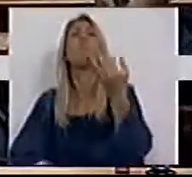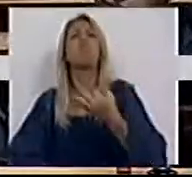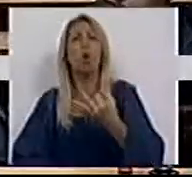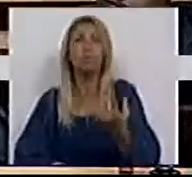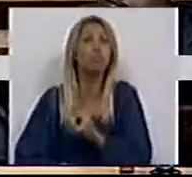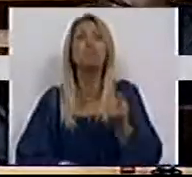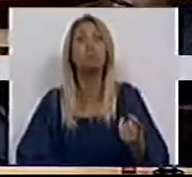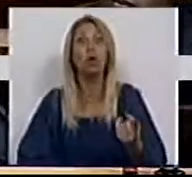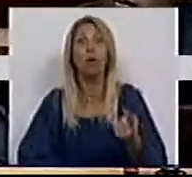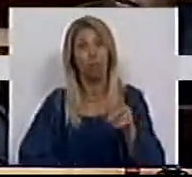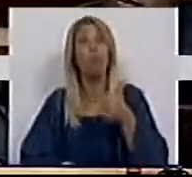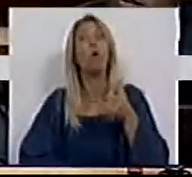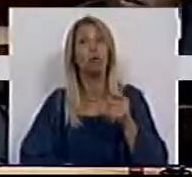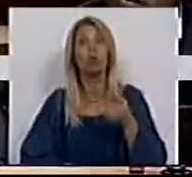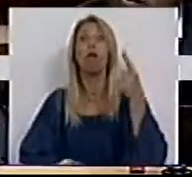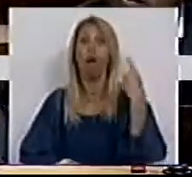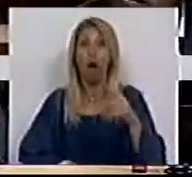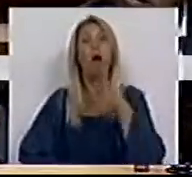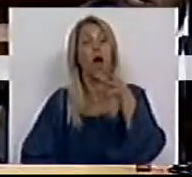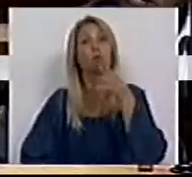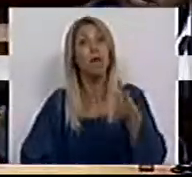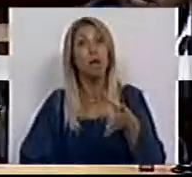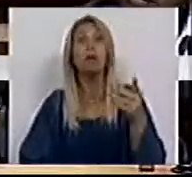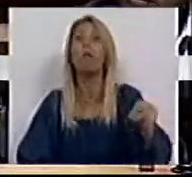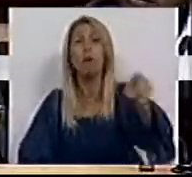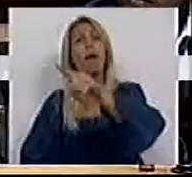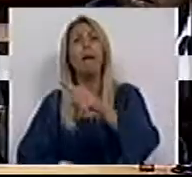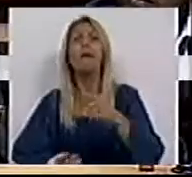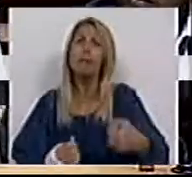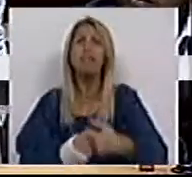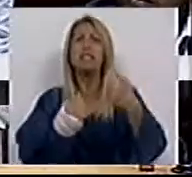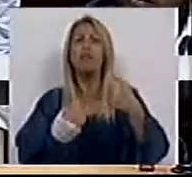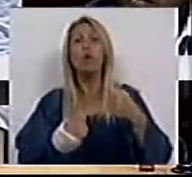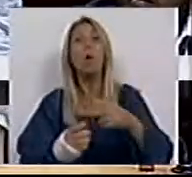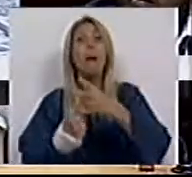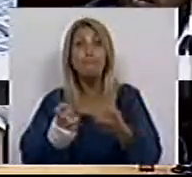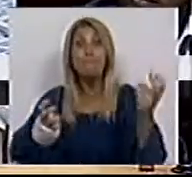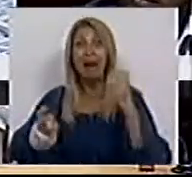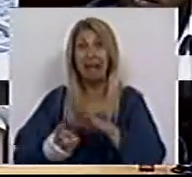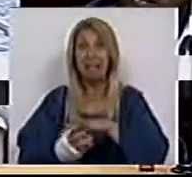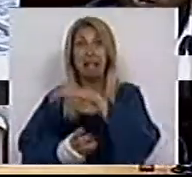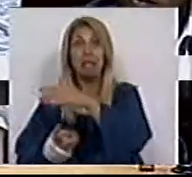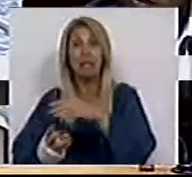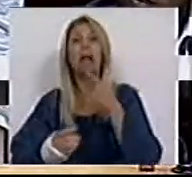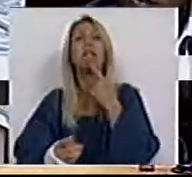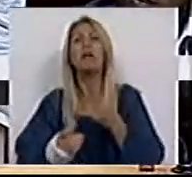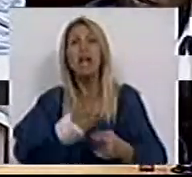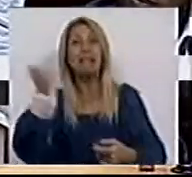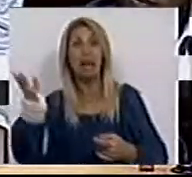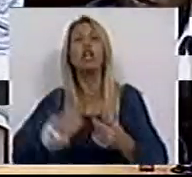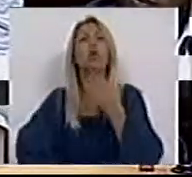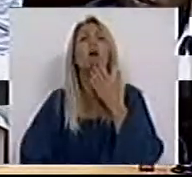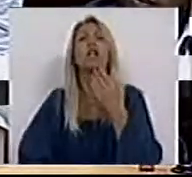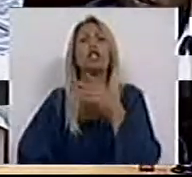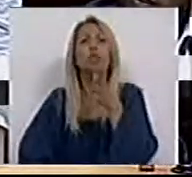nós convidamos as bancadas da direita e do Governo a rebaterem esses argumentos e a fazerem um debate sério sobre os transportes em Portugal.